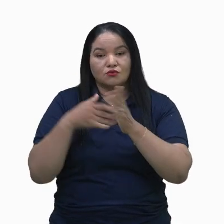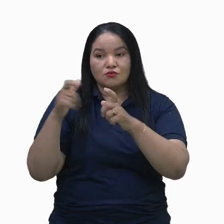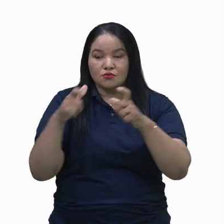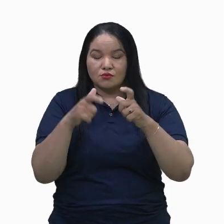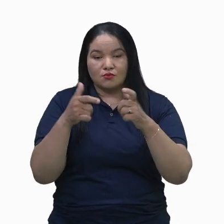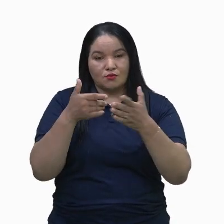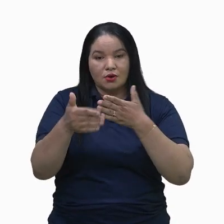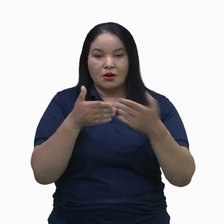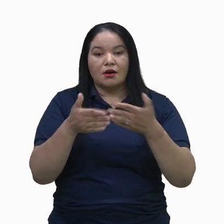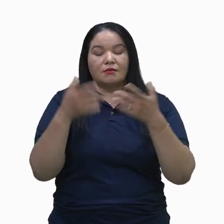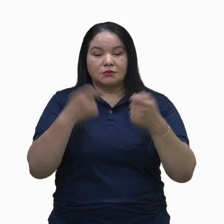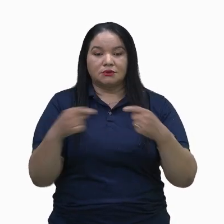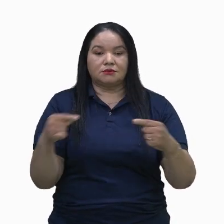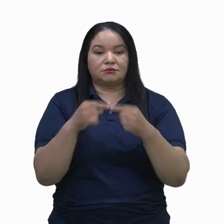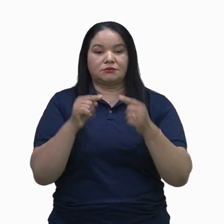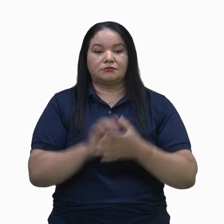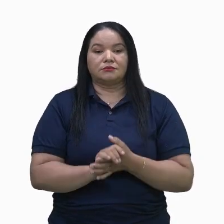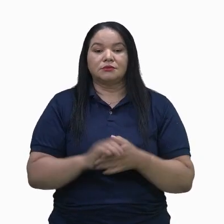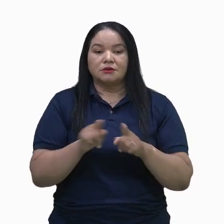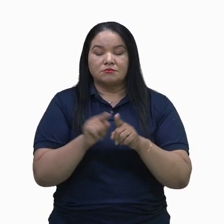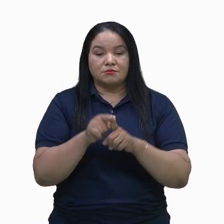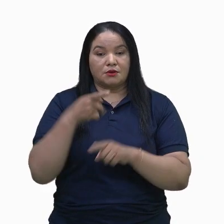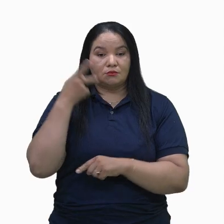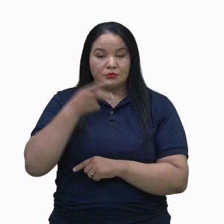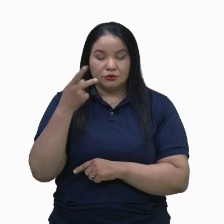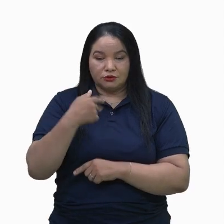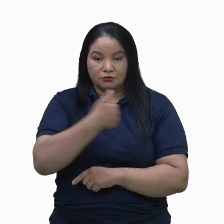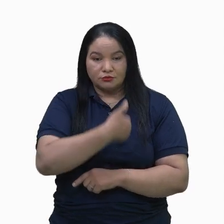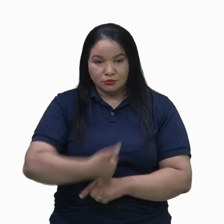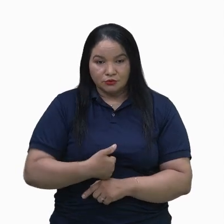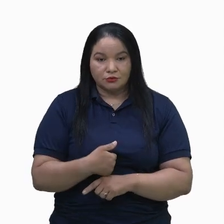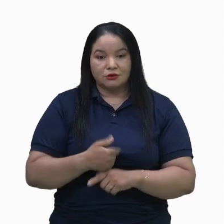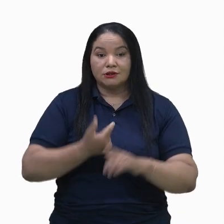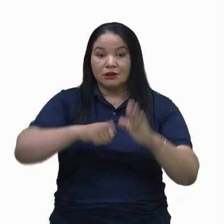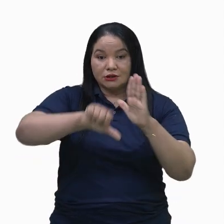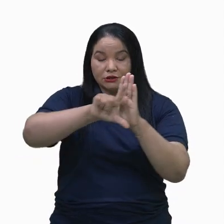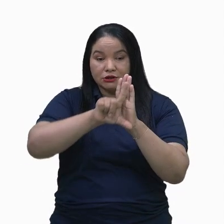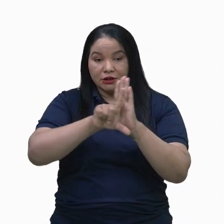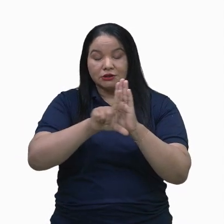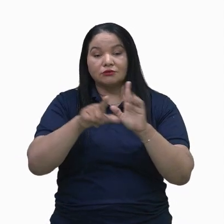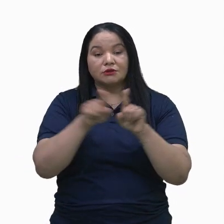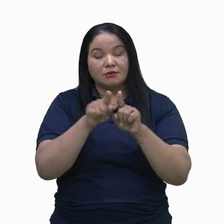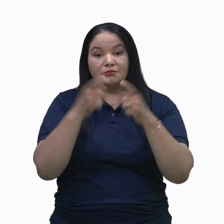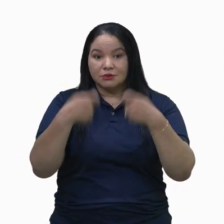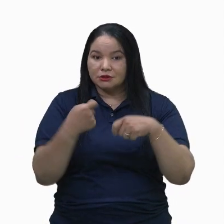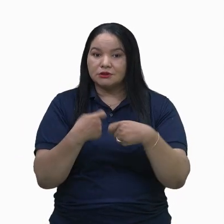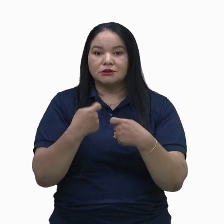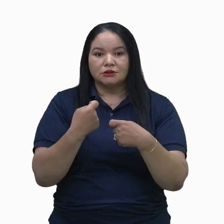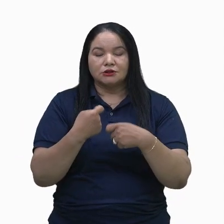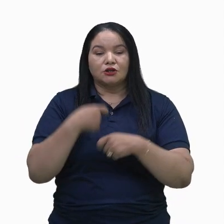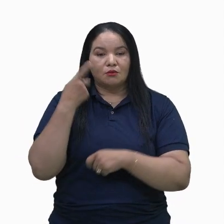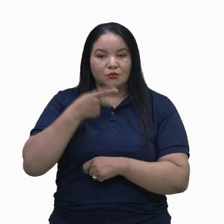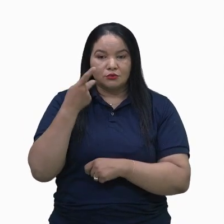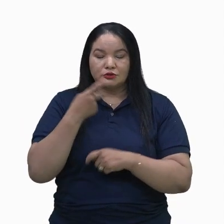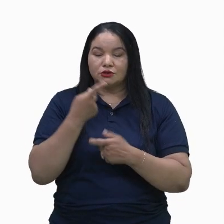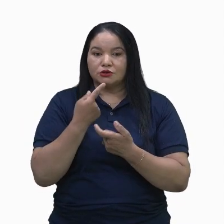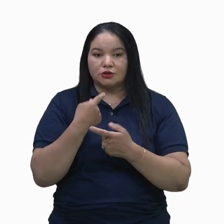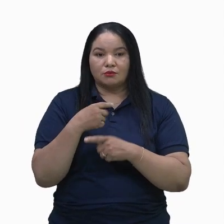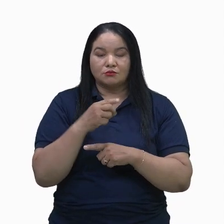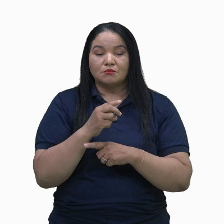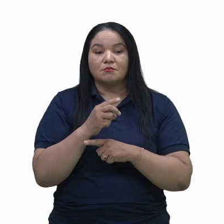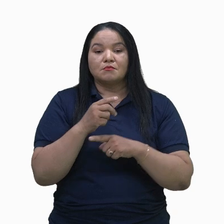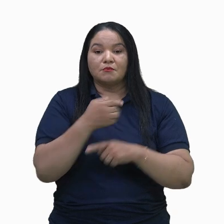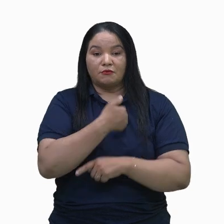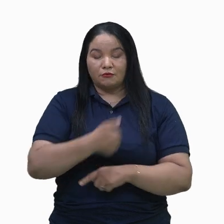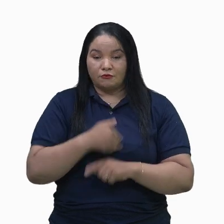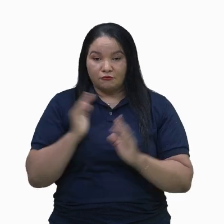do Estado são as políticas públicas de legislação, né? Então, nós temos que ter políticas públicas voltadas para esse